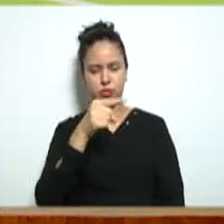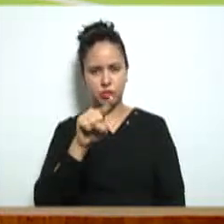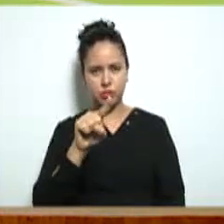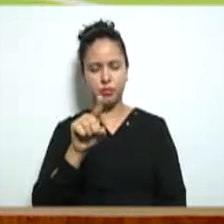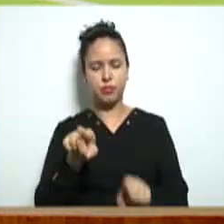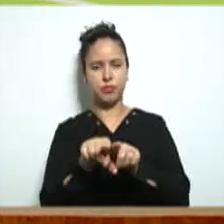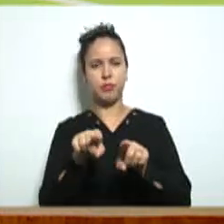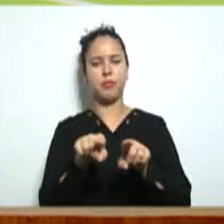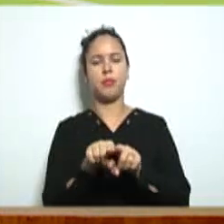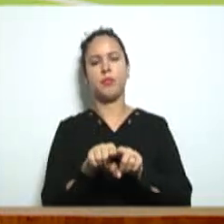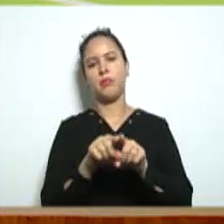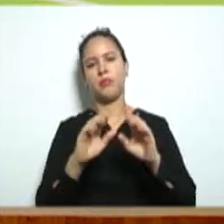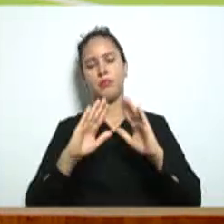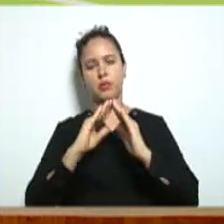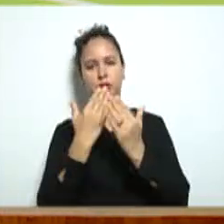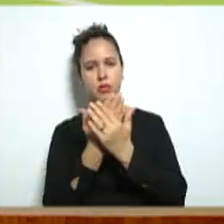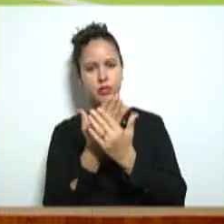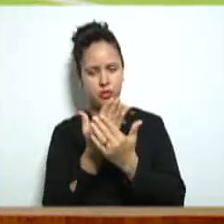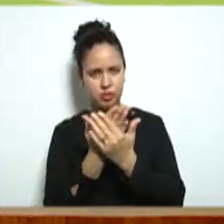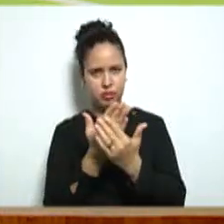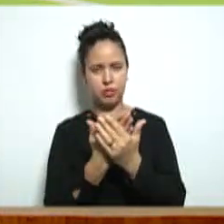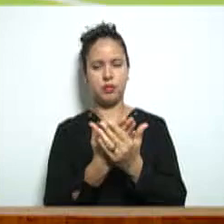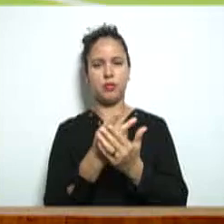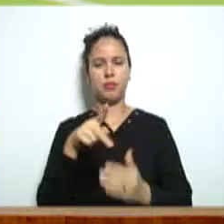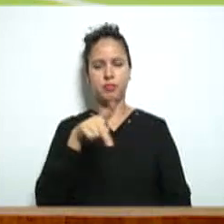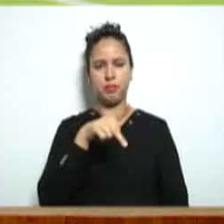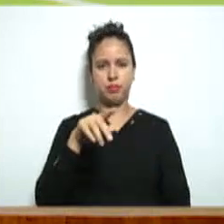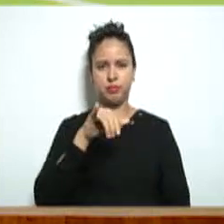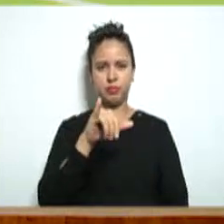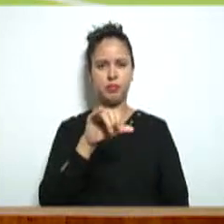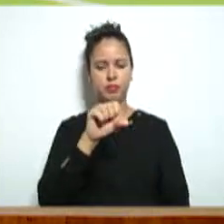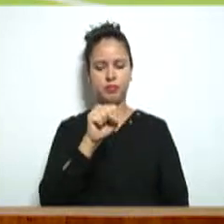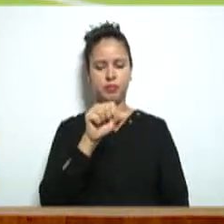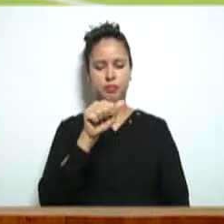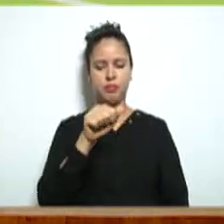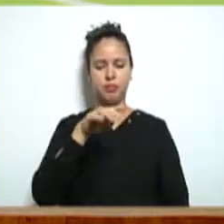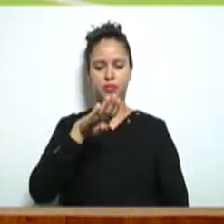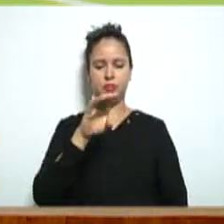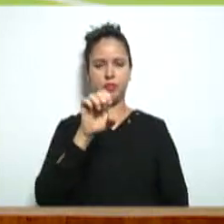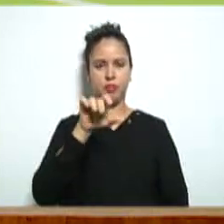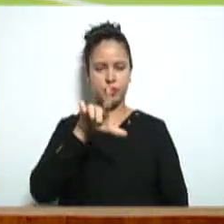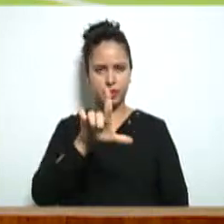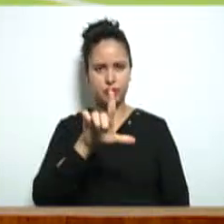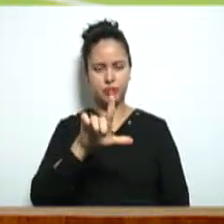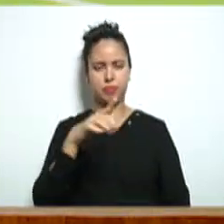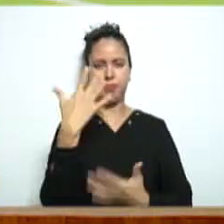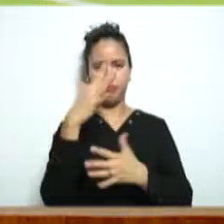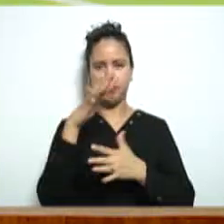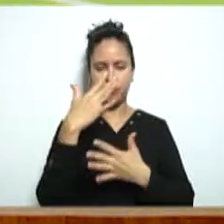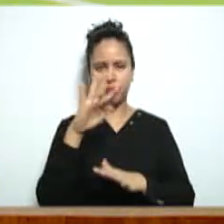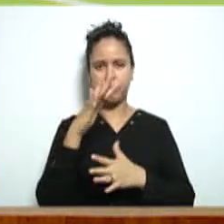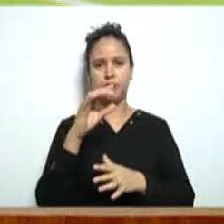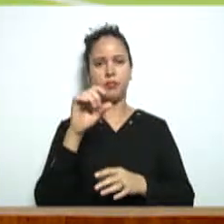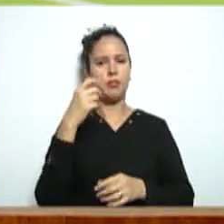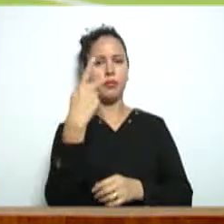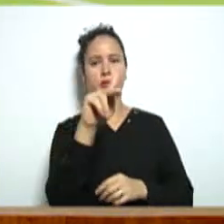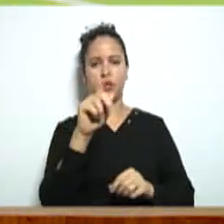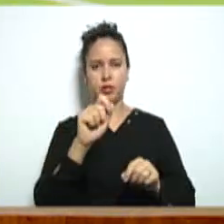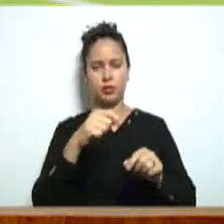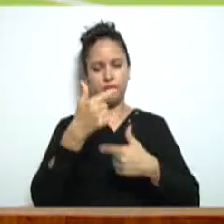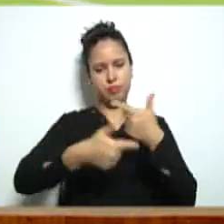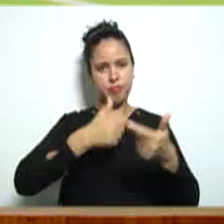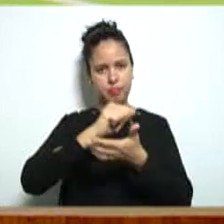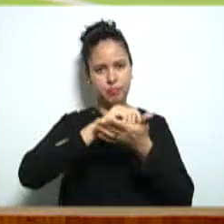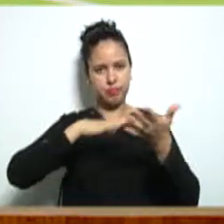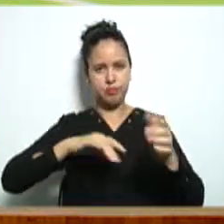professora Quitéria, do Garimpo Bom Futuro, alunos da professora Isabel. Parabéns pelo trabalho dos cartazes de vocês,